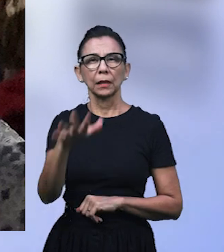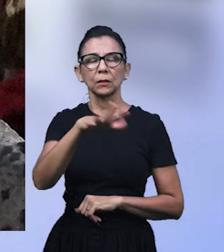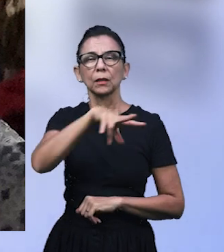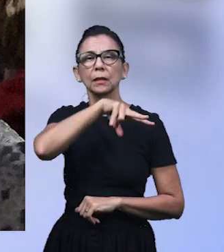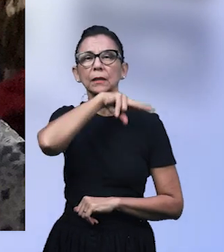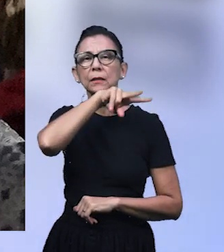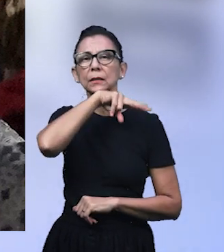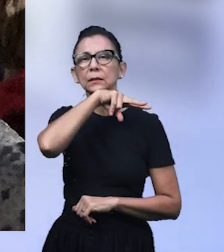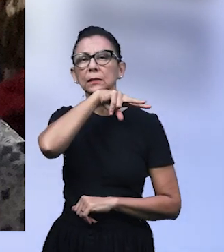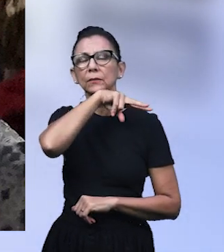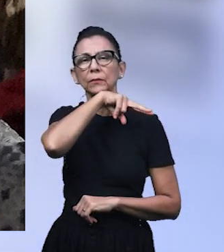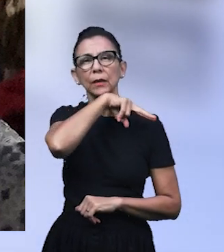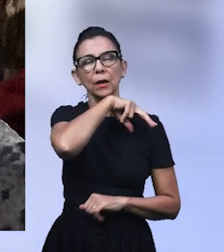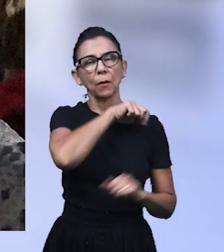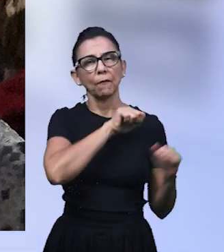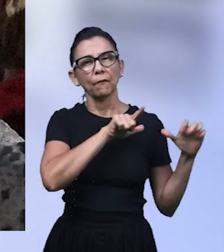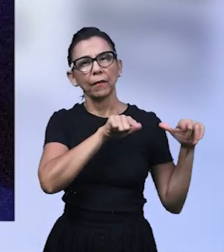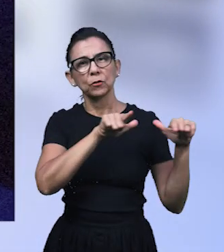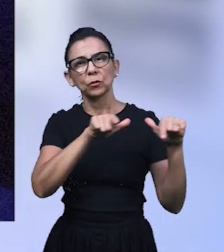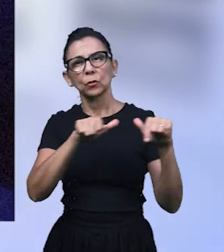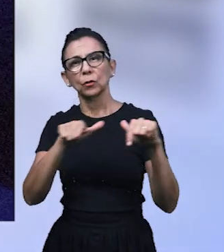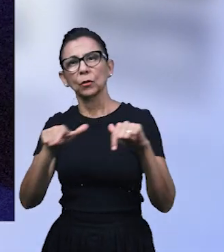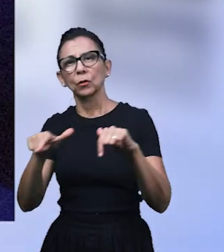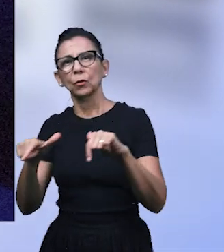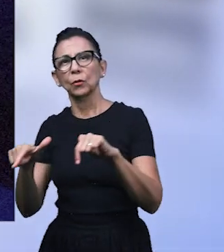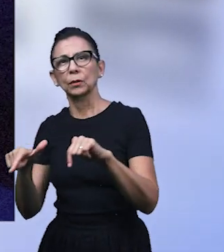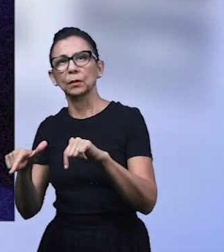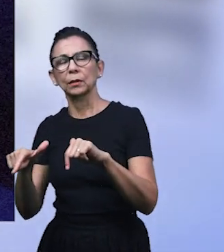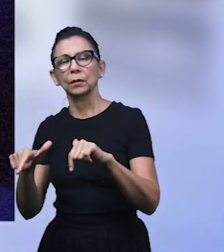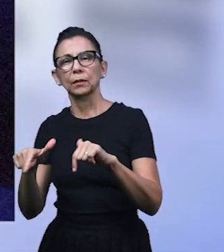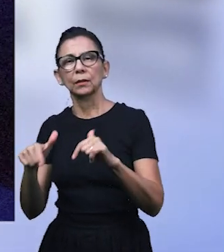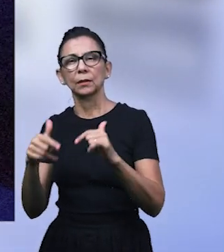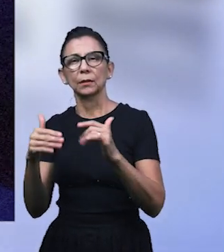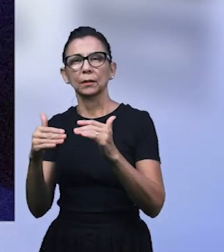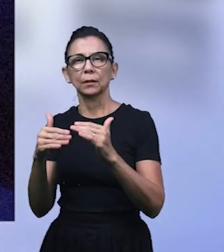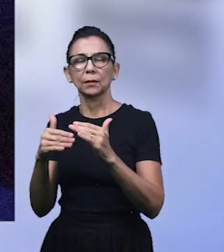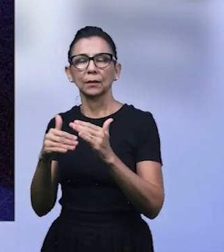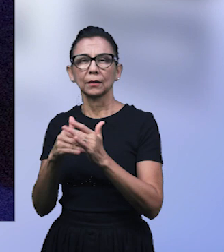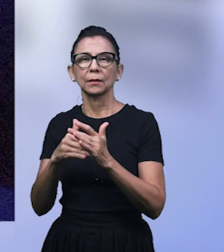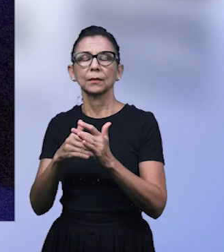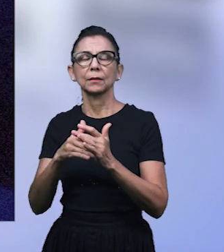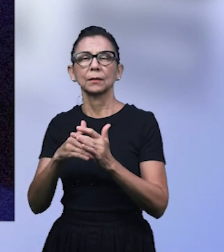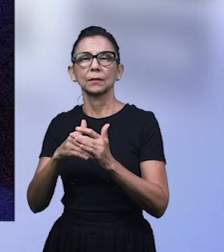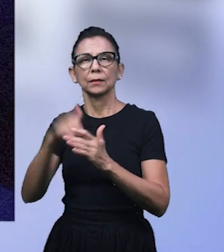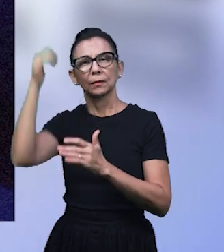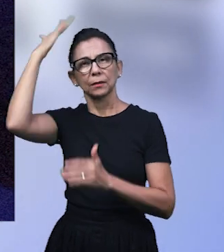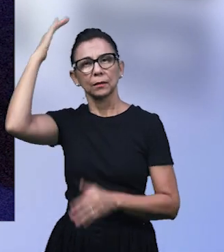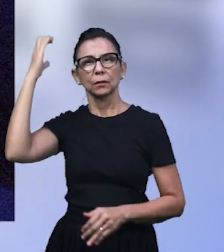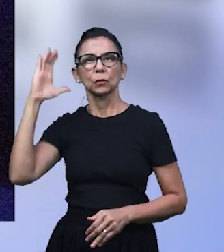até Curitiba. Viajou a noite toda. Alguns irmãos foram pegos em